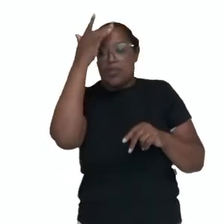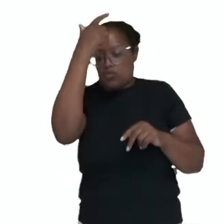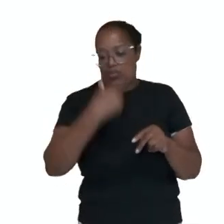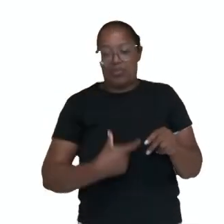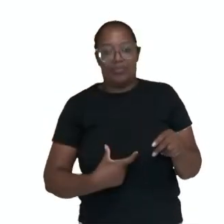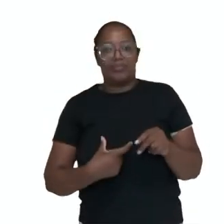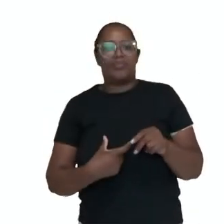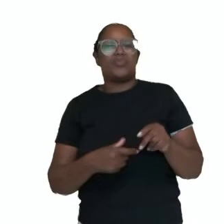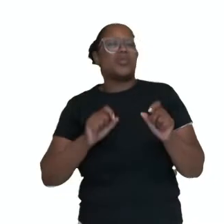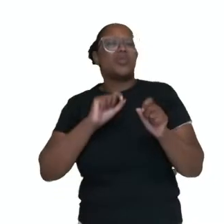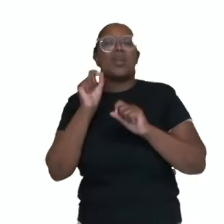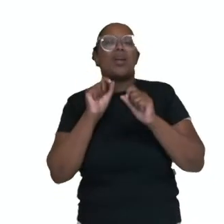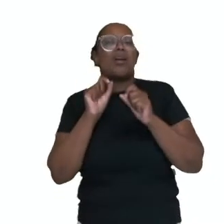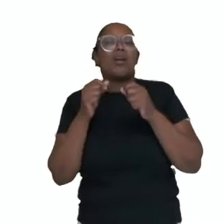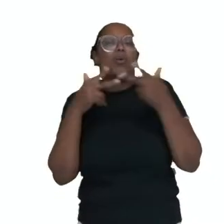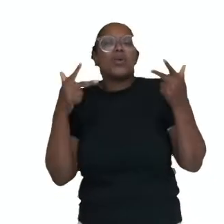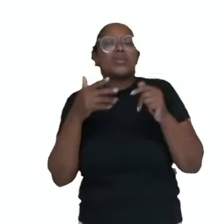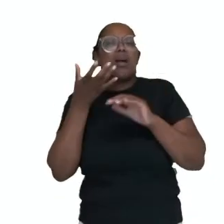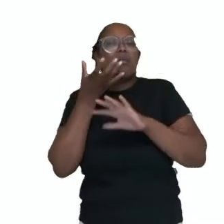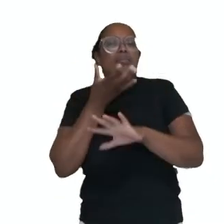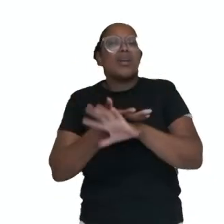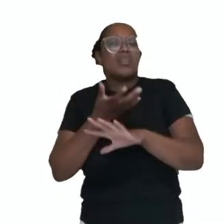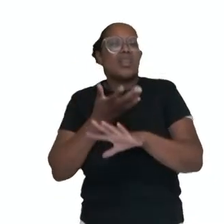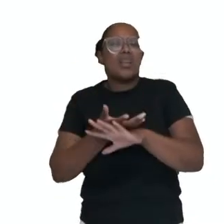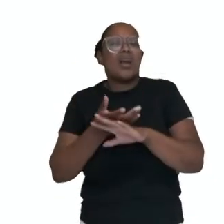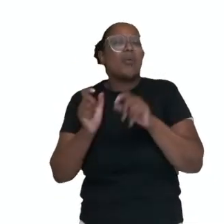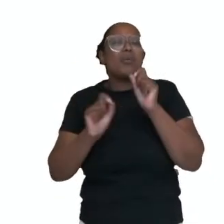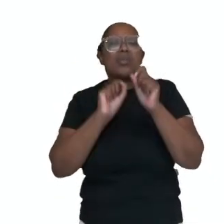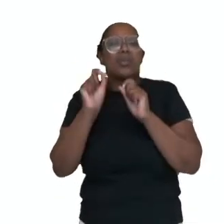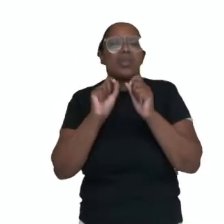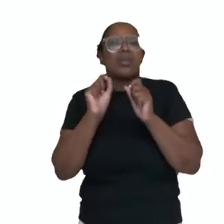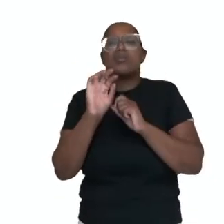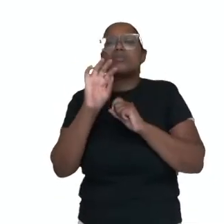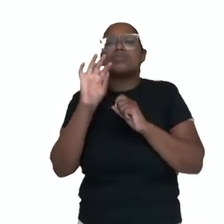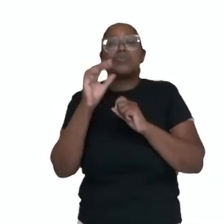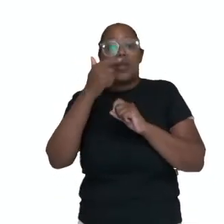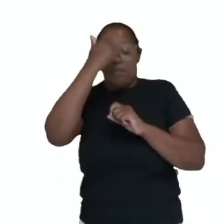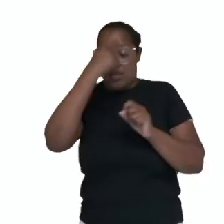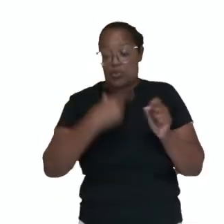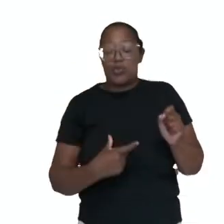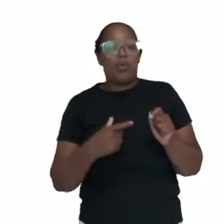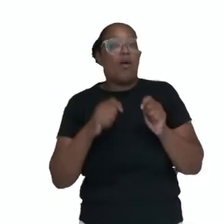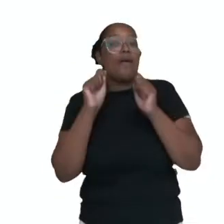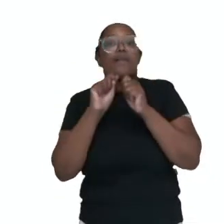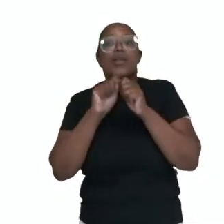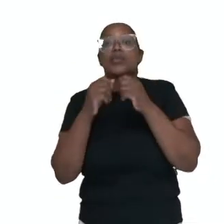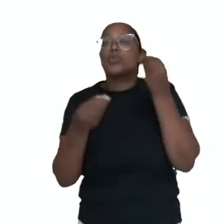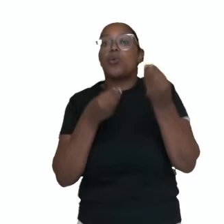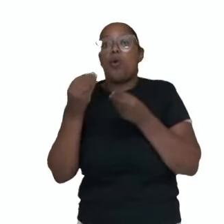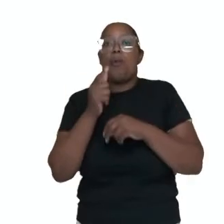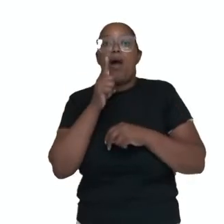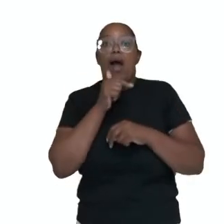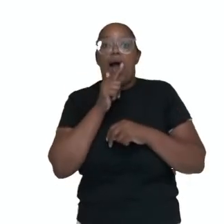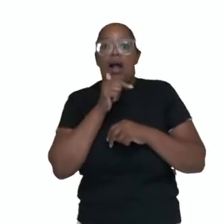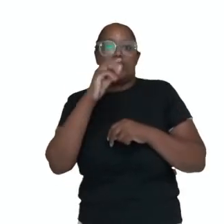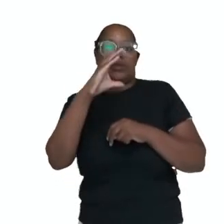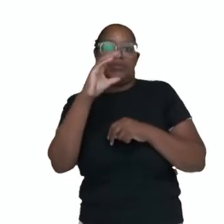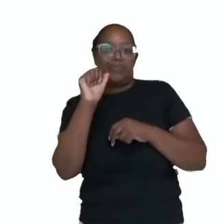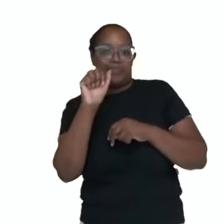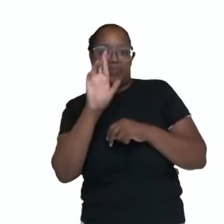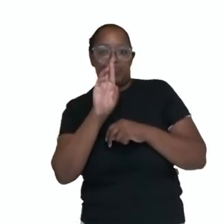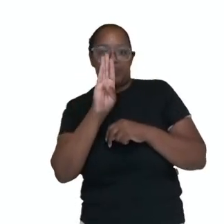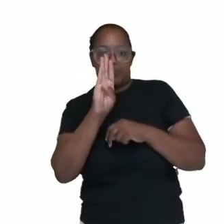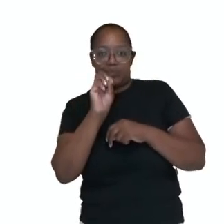material. Do que é feito, né? Do que é feito o ser humano? Bom, o ser humano é feito de água, de carbono, aquilo